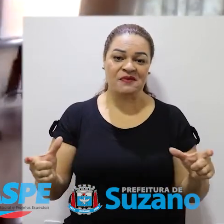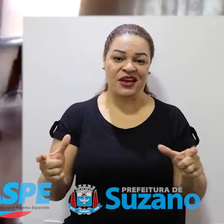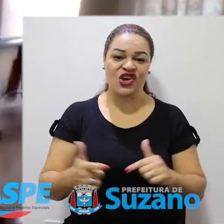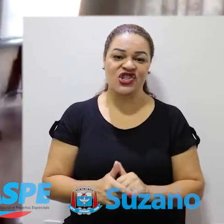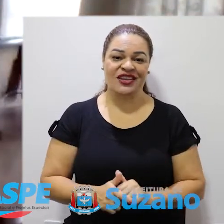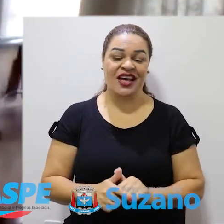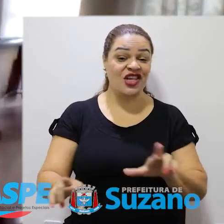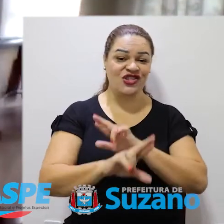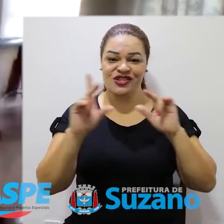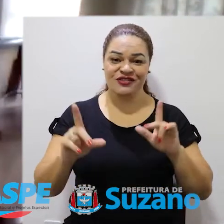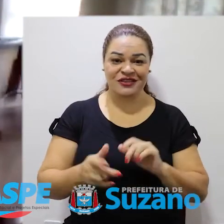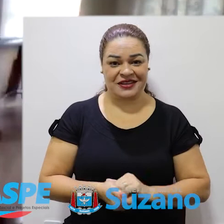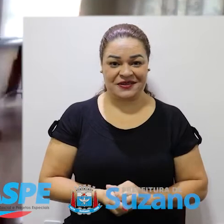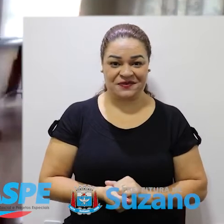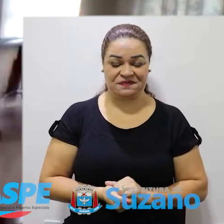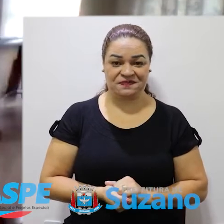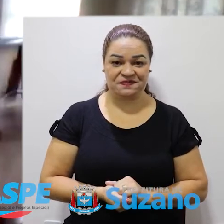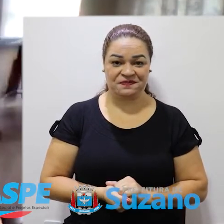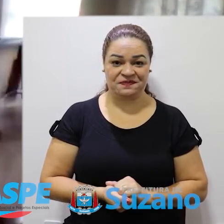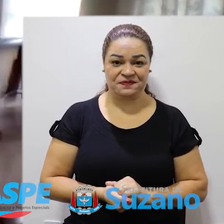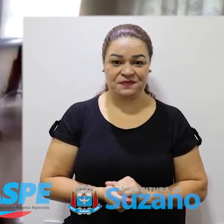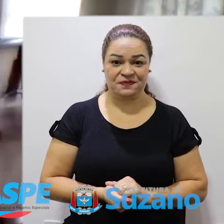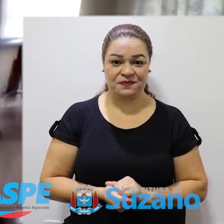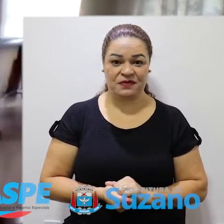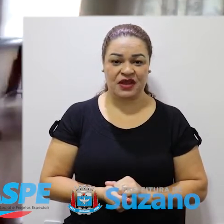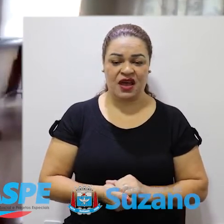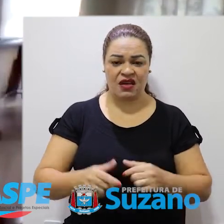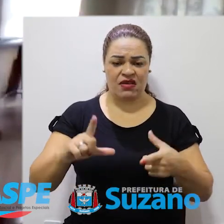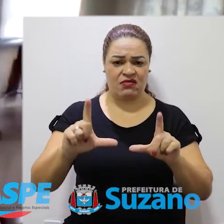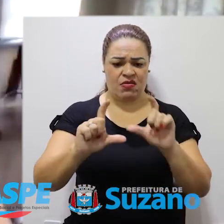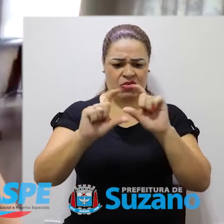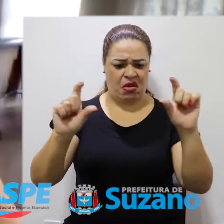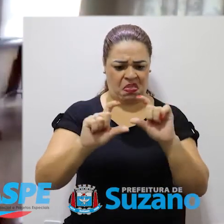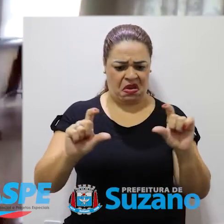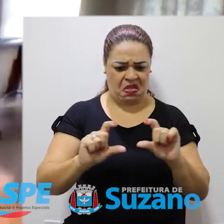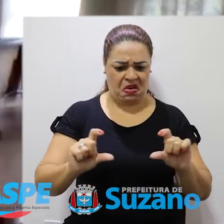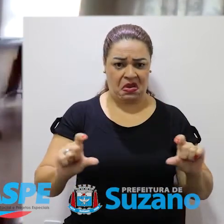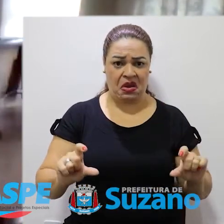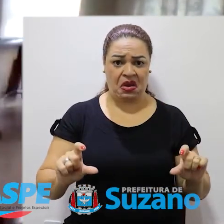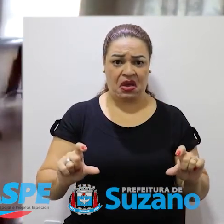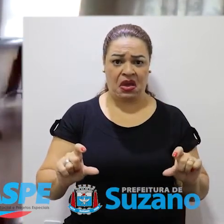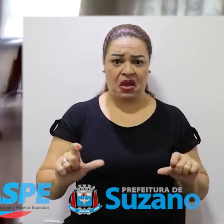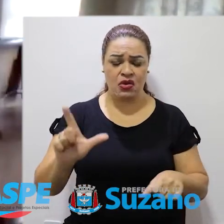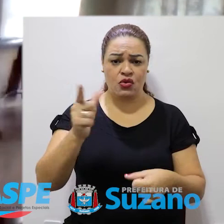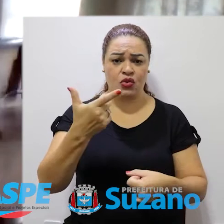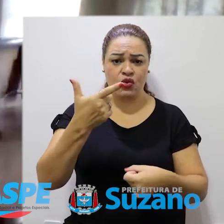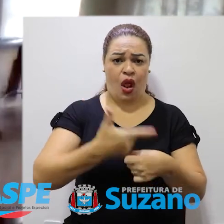outra organização gramatical e quando você vai colocar as coisas uma embaixo da outra ou fazer essa correspondência lexical, vai dar tudo